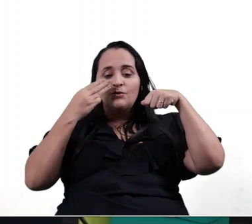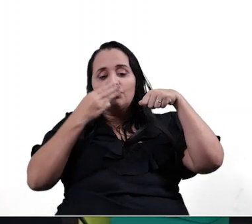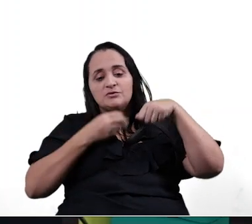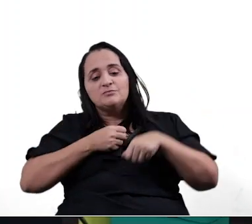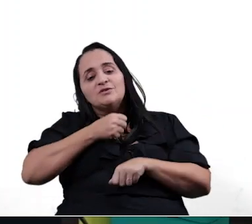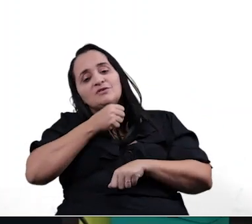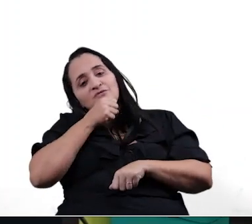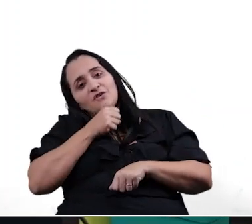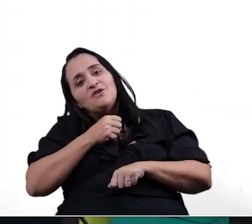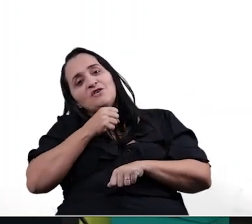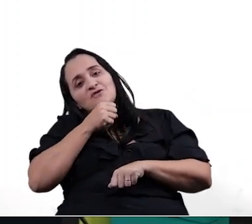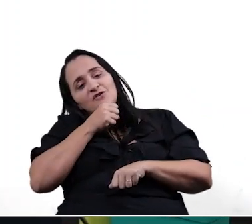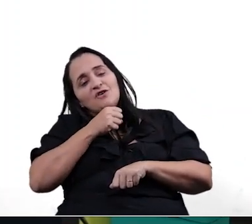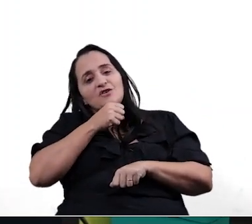a